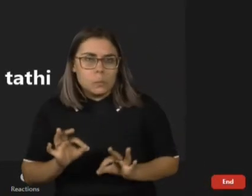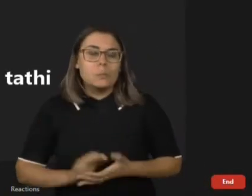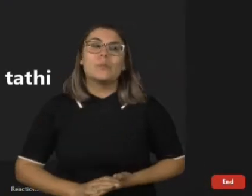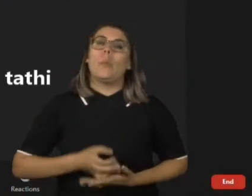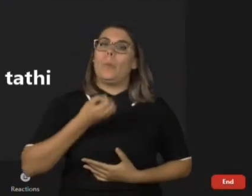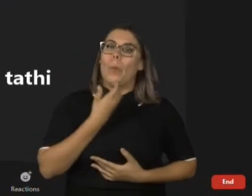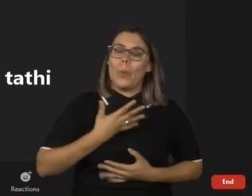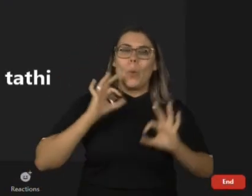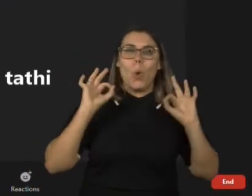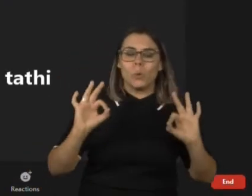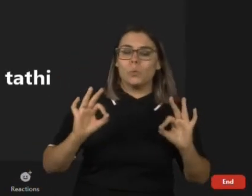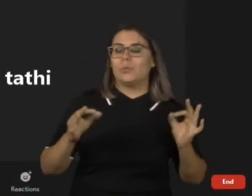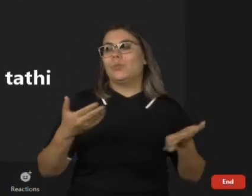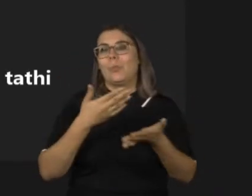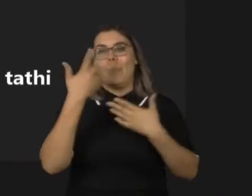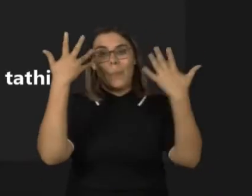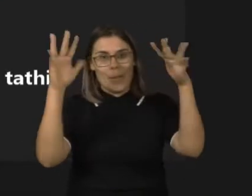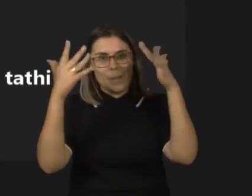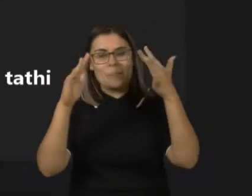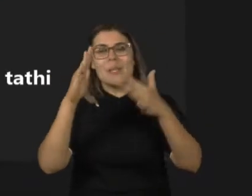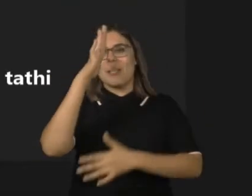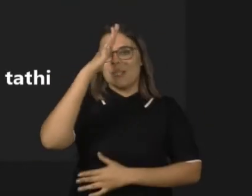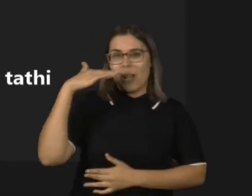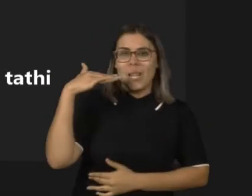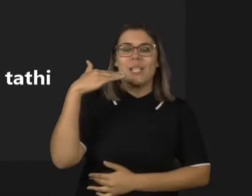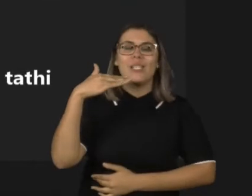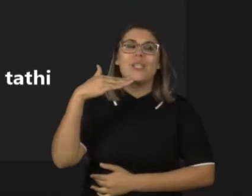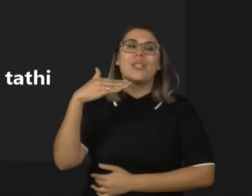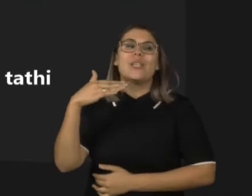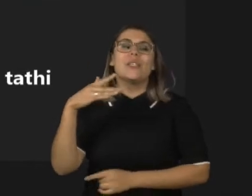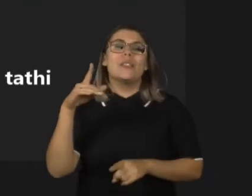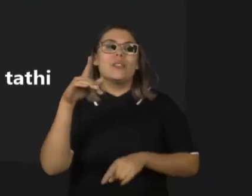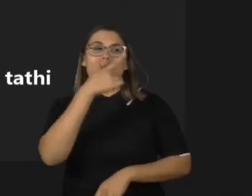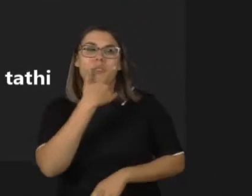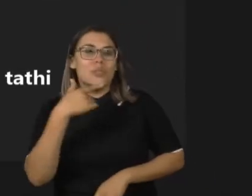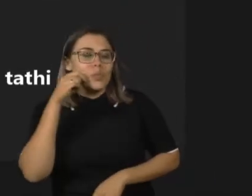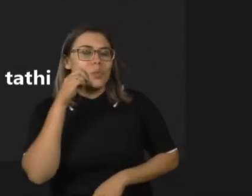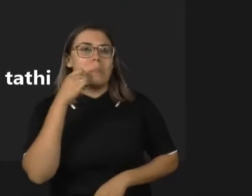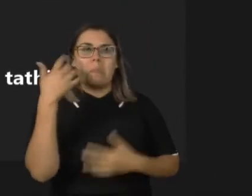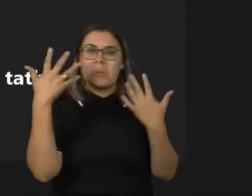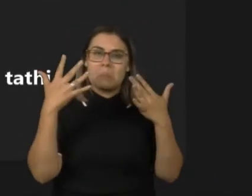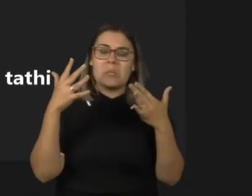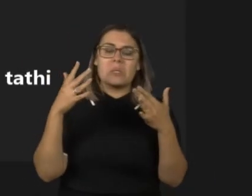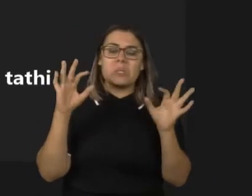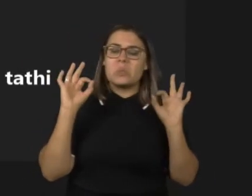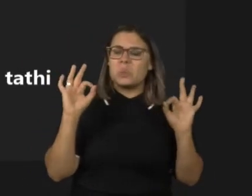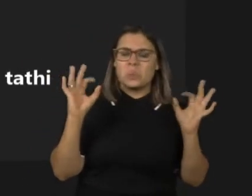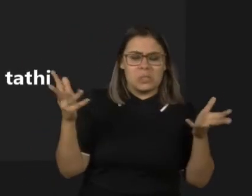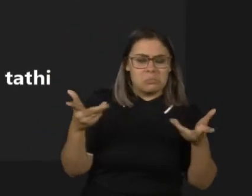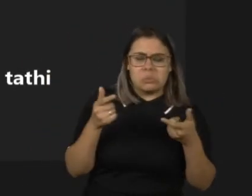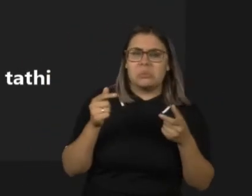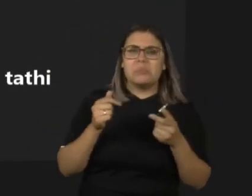Ótimo, muito obrigado, parabéns Alex e Ju, vocês estão conduzindo esse evento aí de forma fantástica,